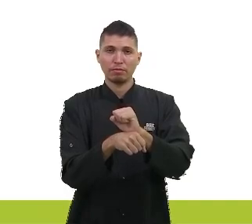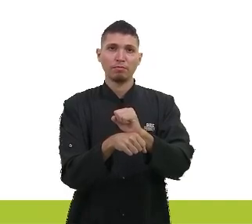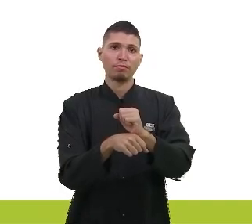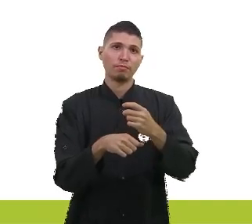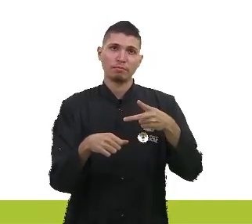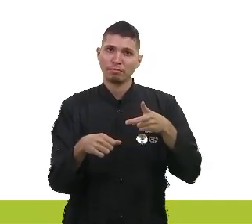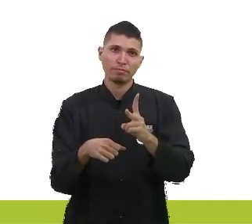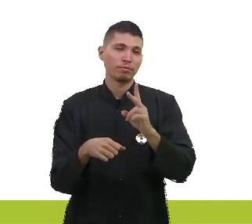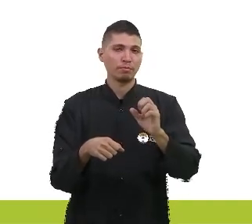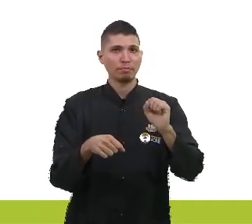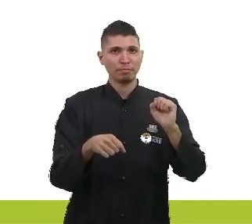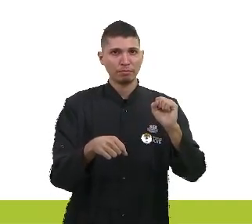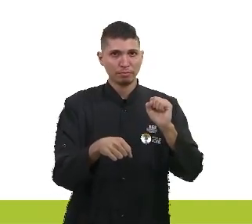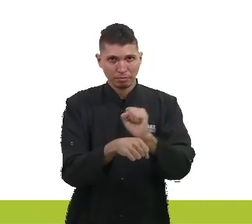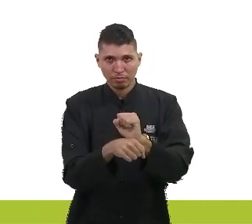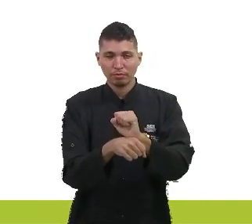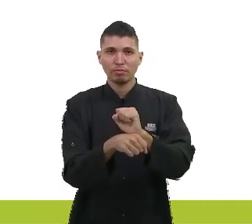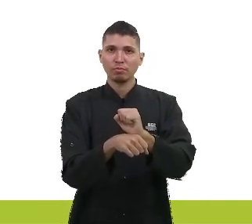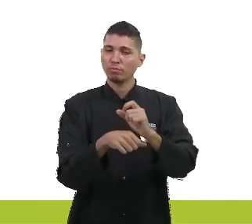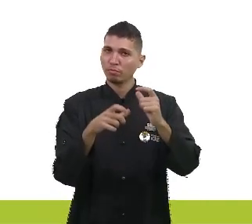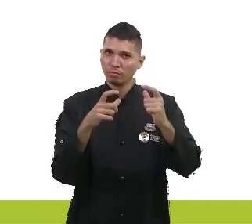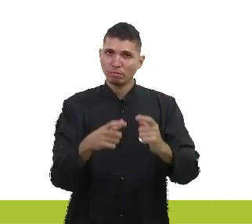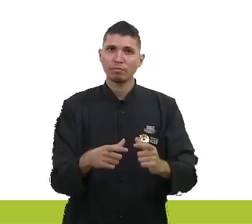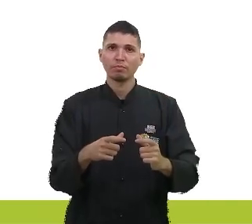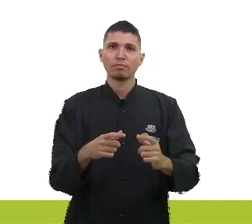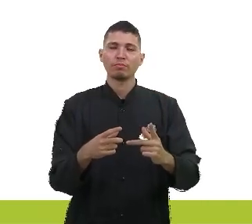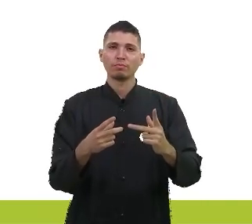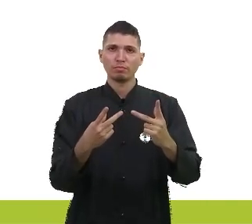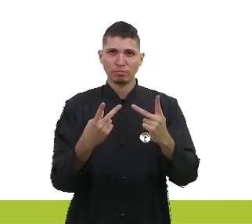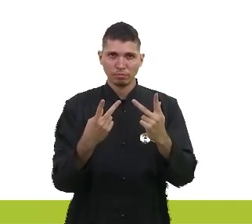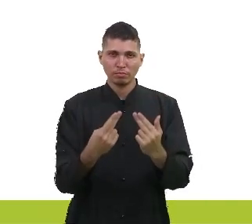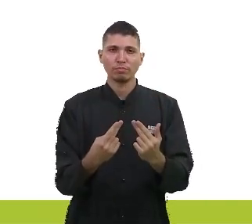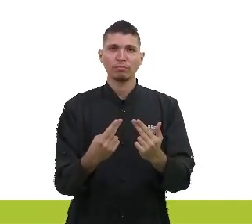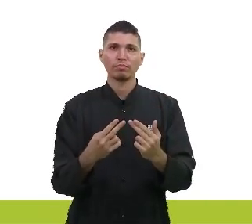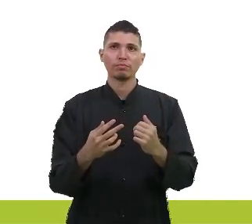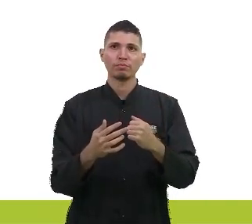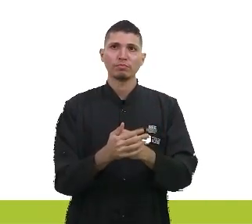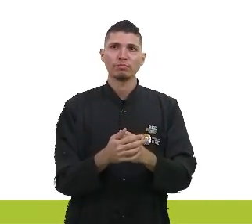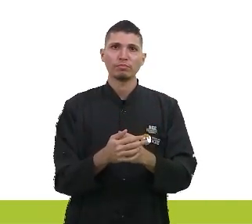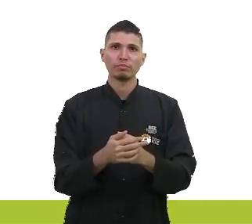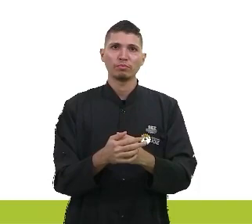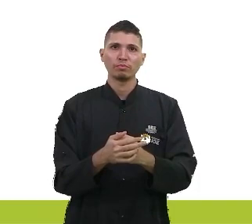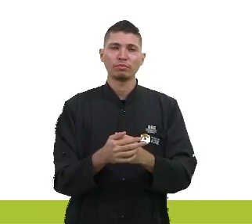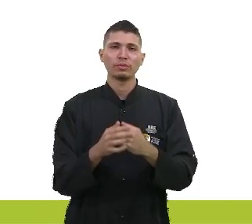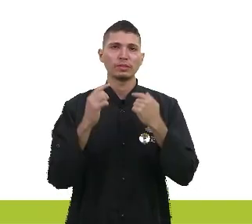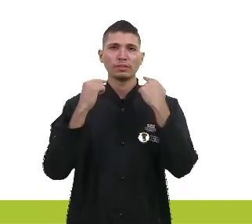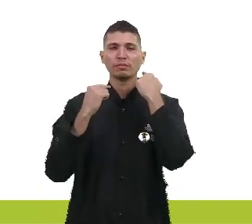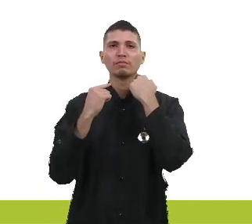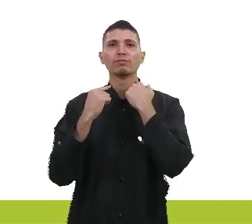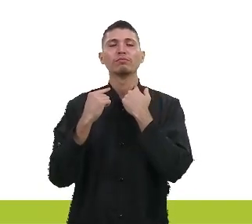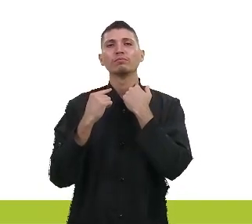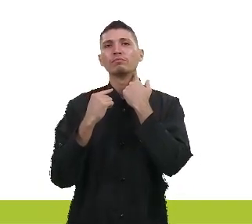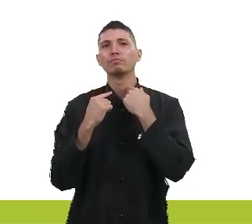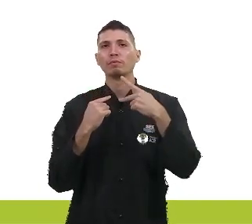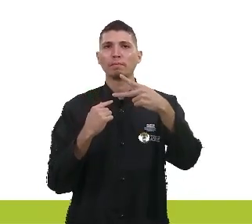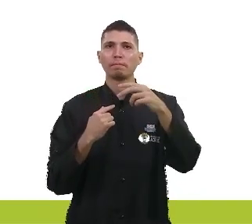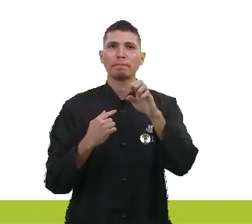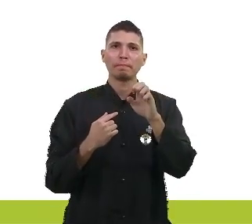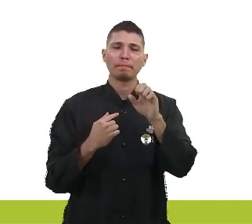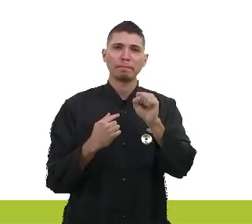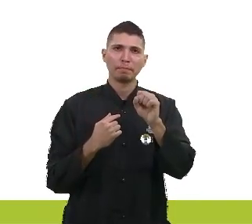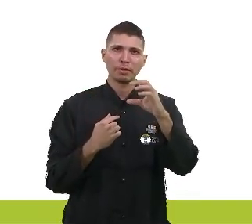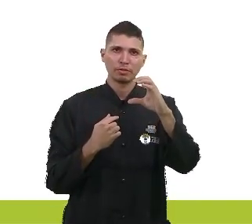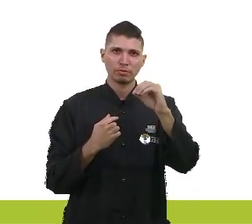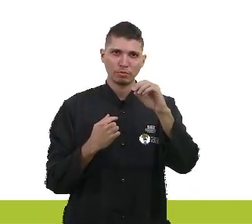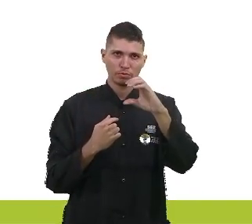O pescoço, essa parte da coluna vertical, é um efeito que é chamado efeito chicote. A cabeça é lançada